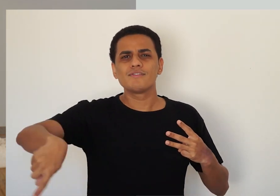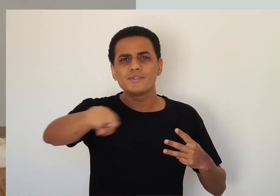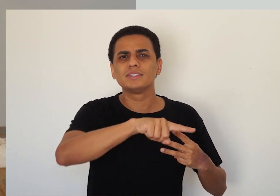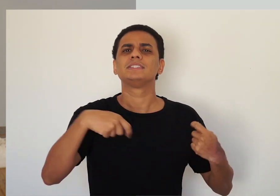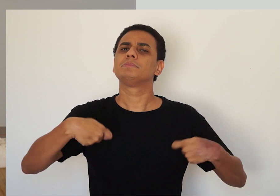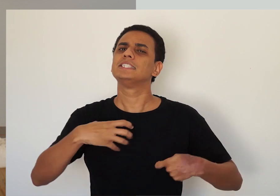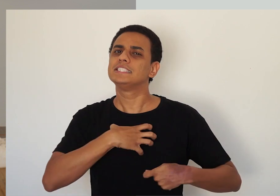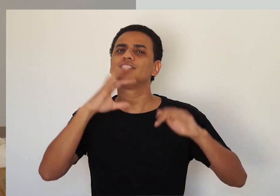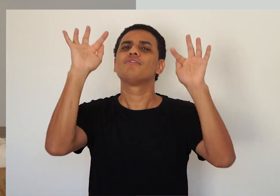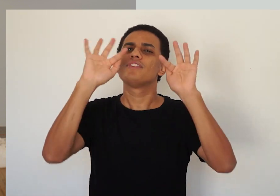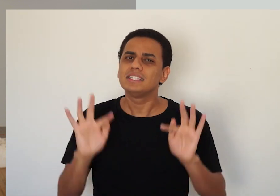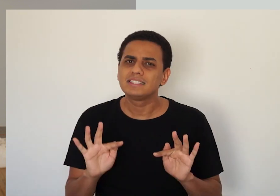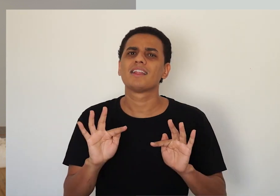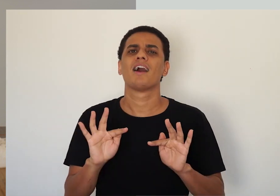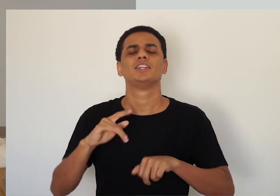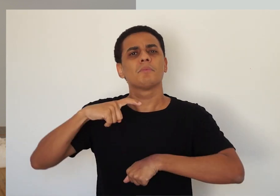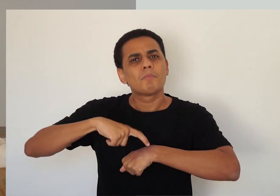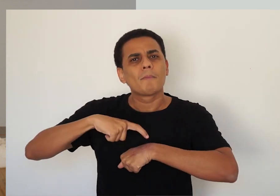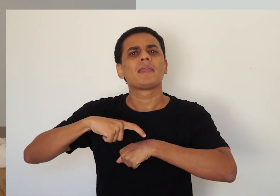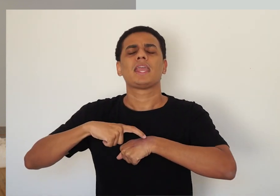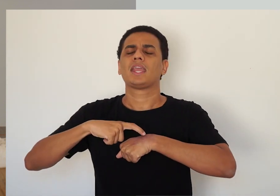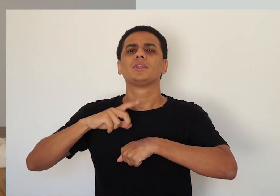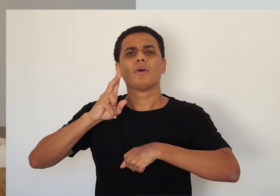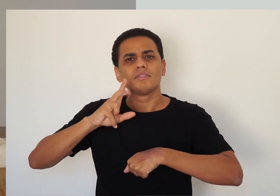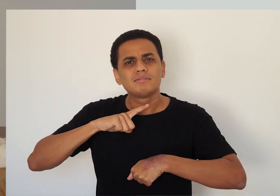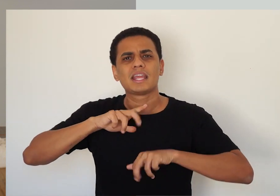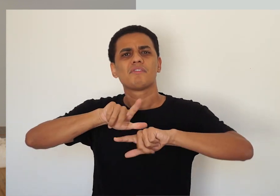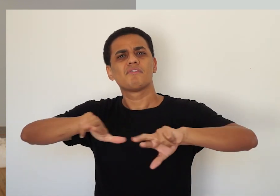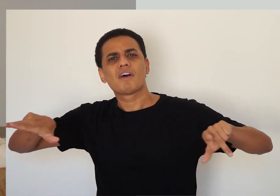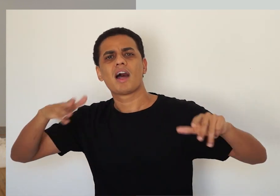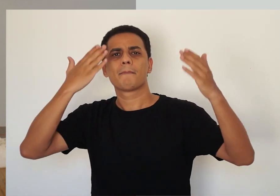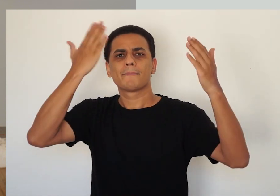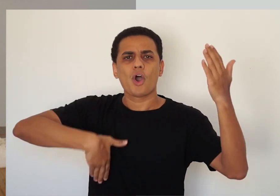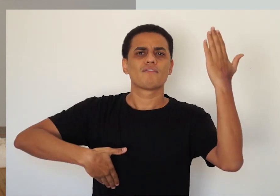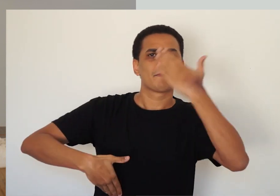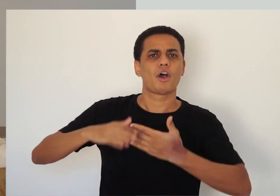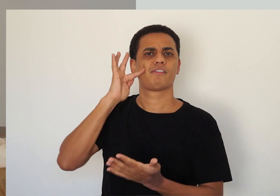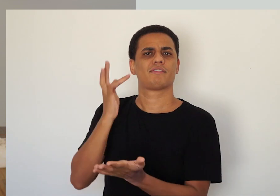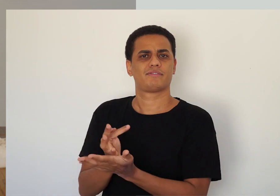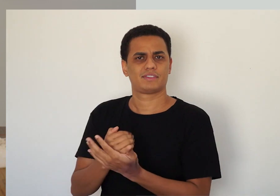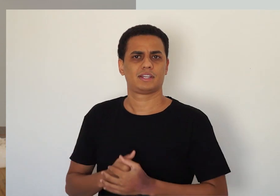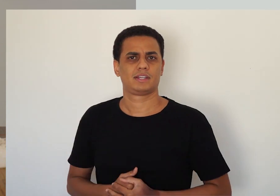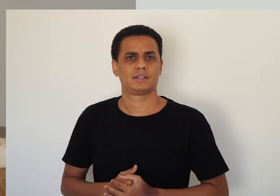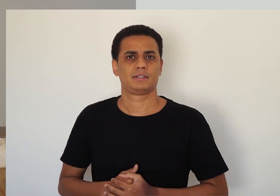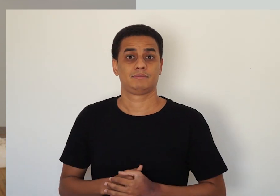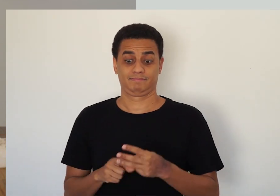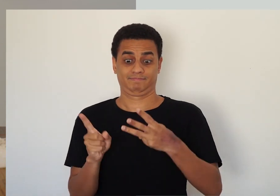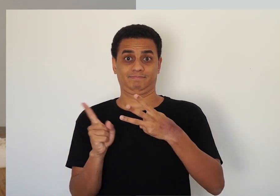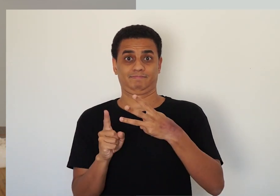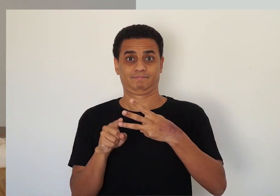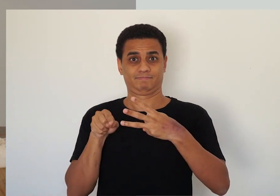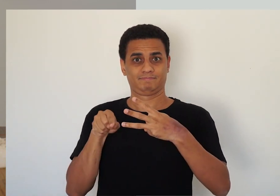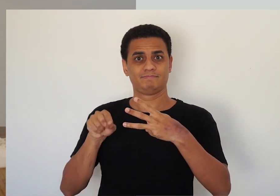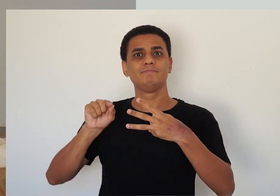por motivo de alegria, grande alegria, o passarem por diversas tribulações ou provações. Aqui está